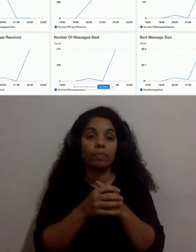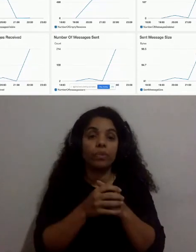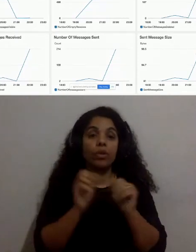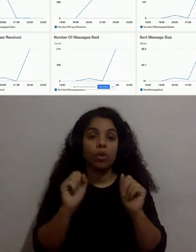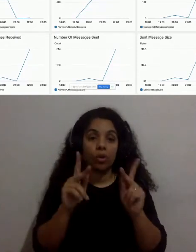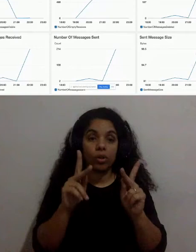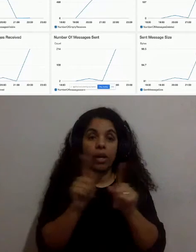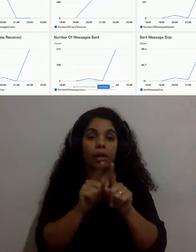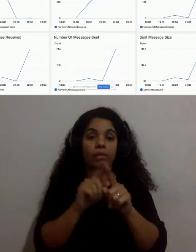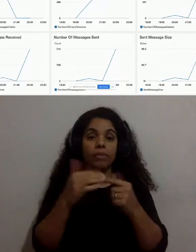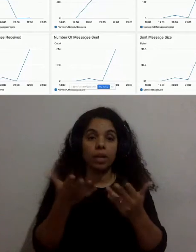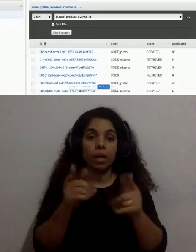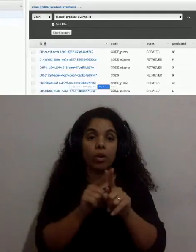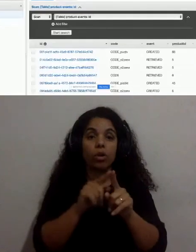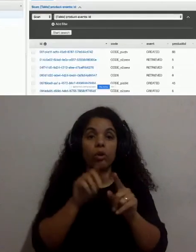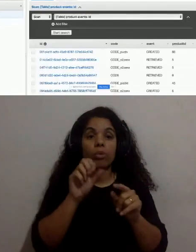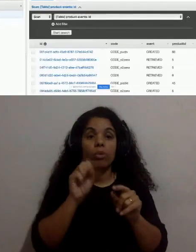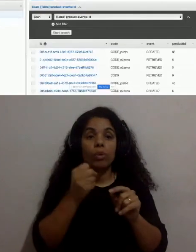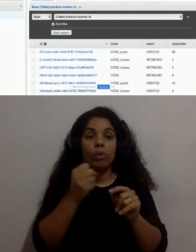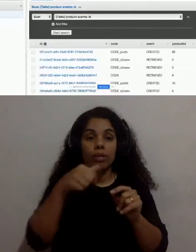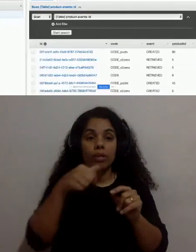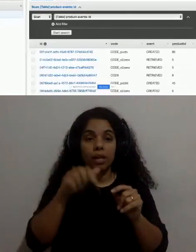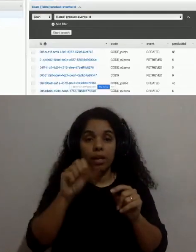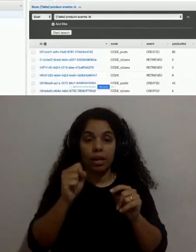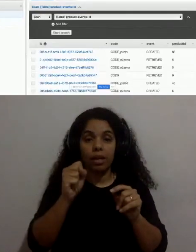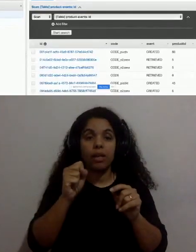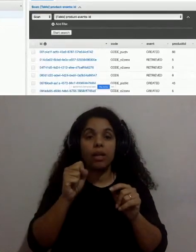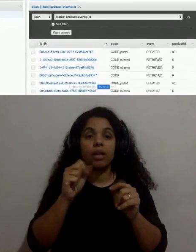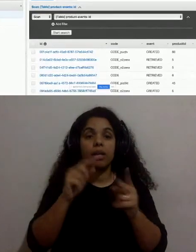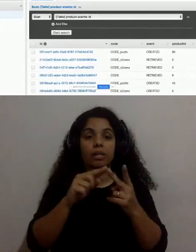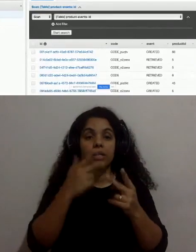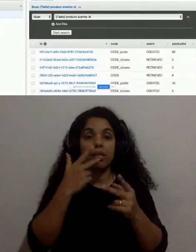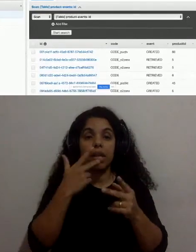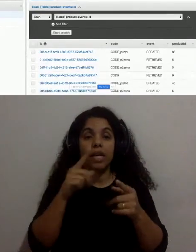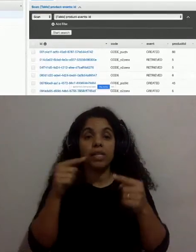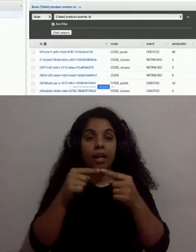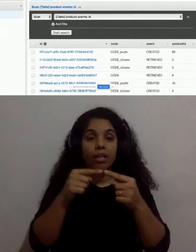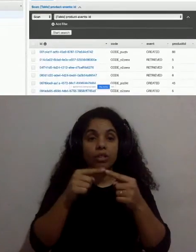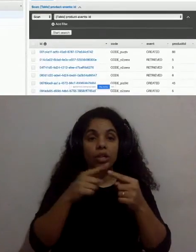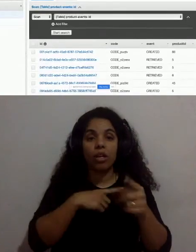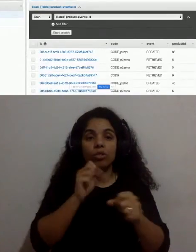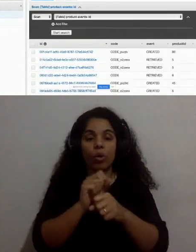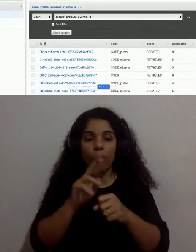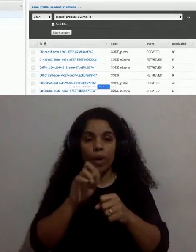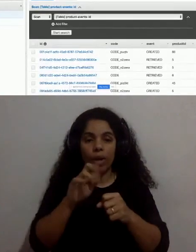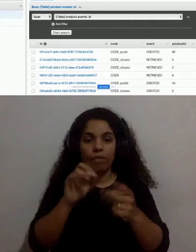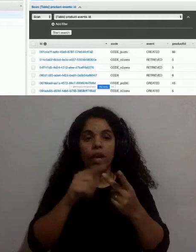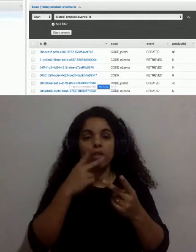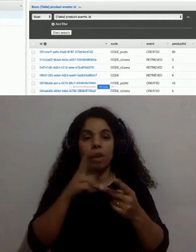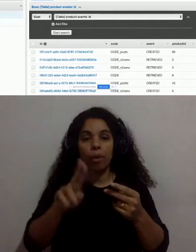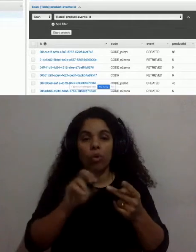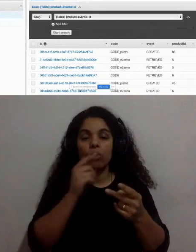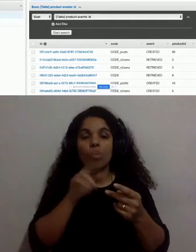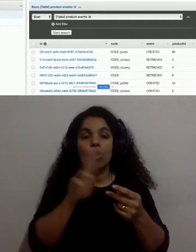Ok, então, o meu SQS mandou as mensagens, que é relacionado a um evento, o meu consumer